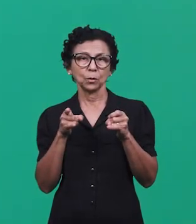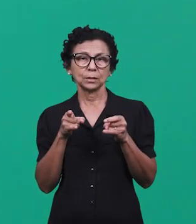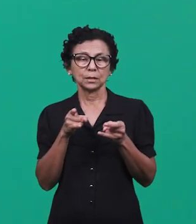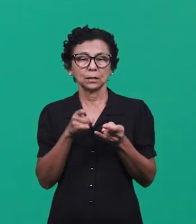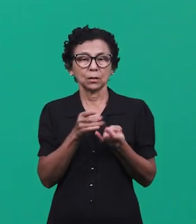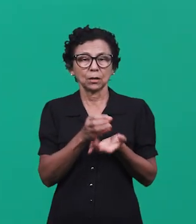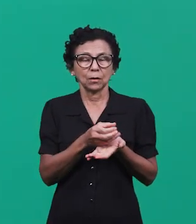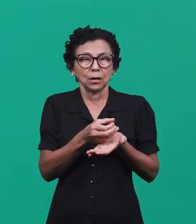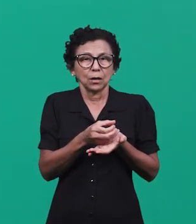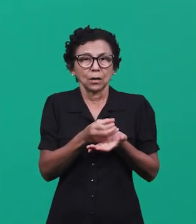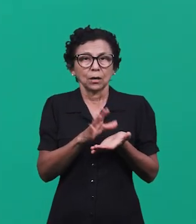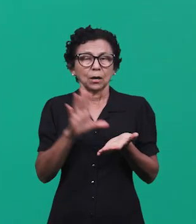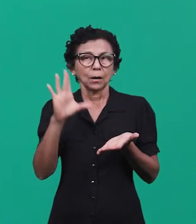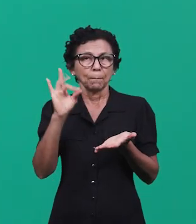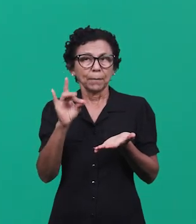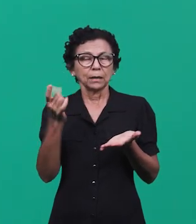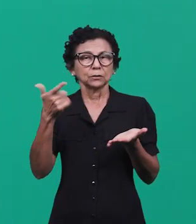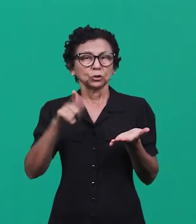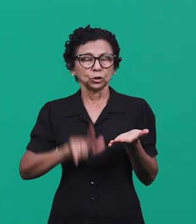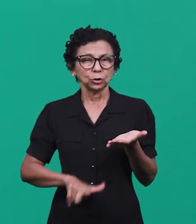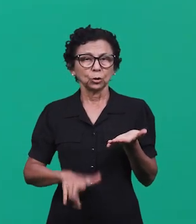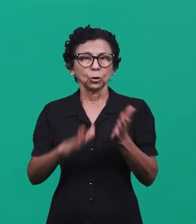Na verdade, algo mais extenso.